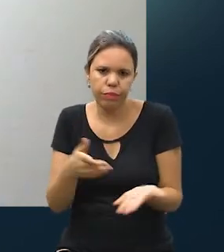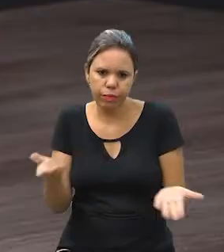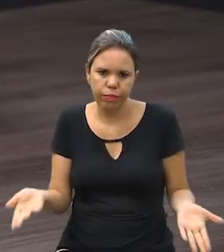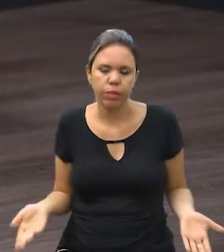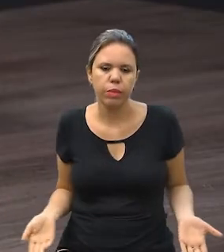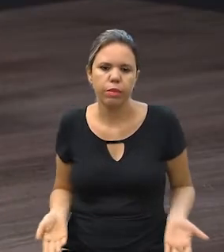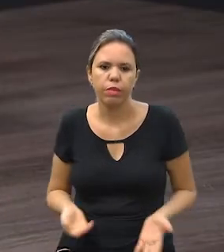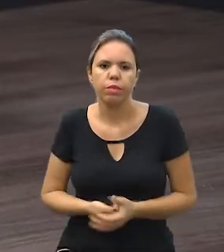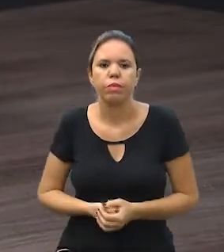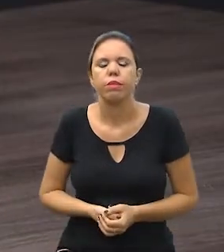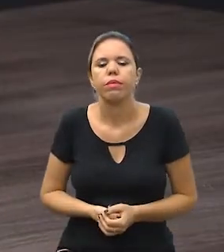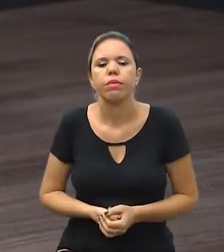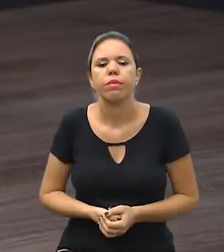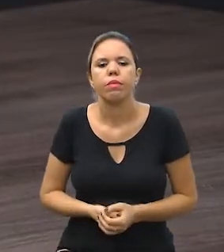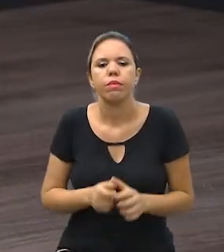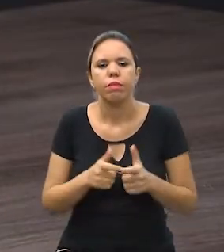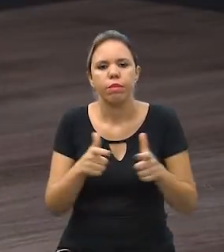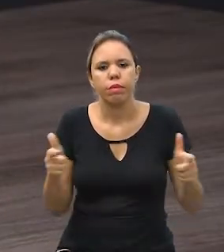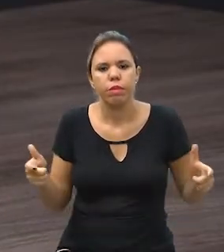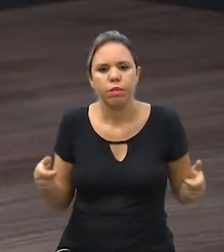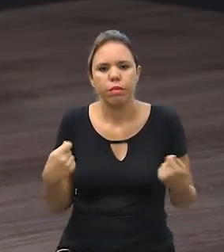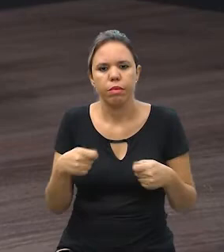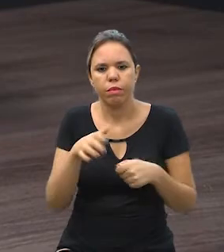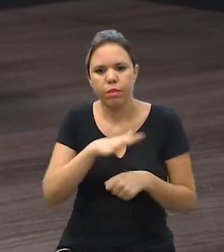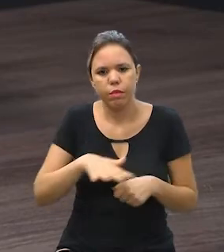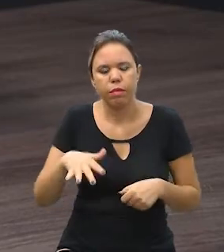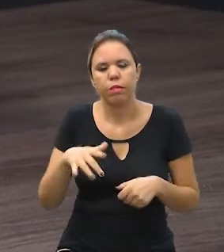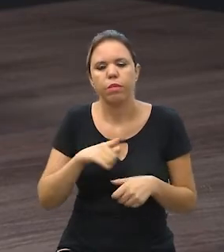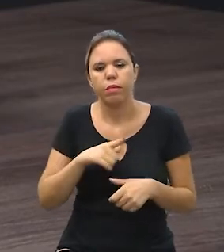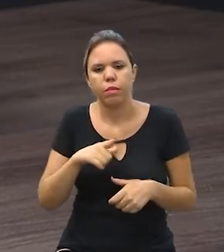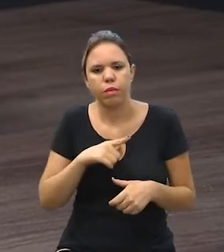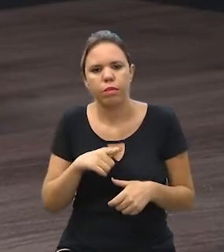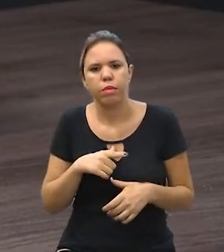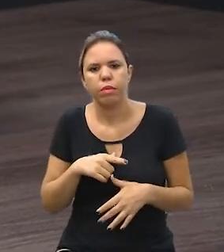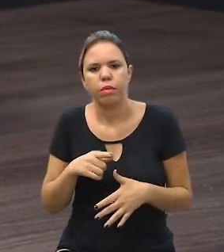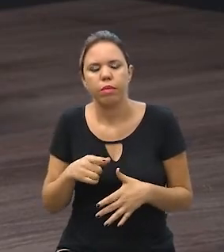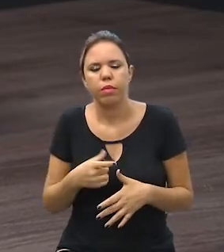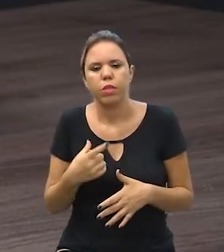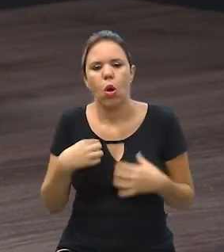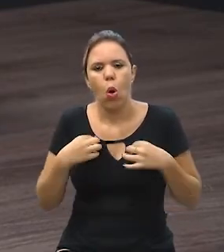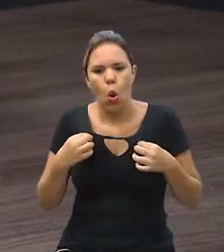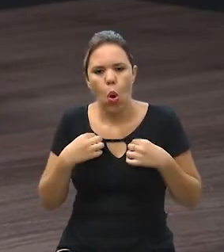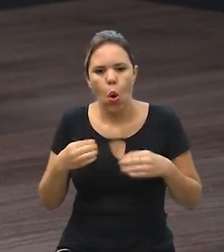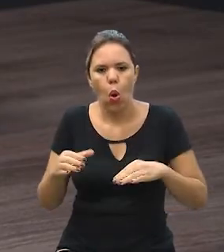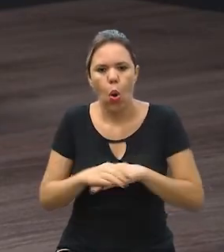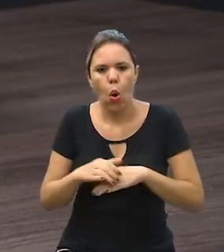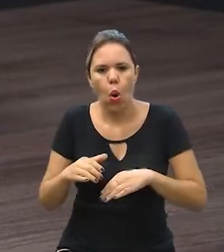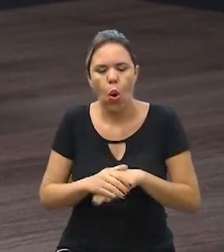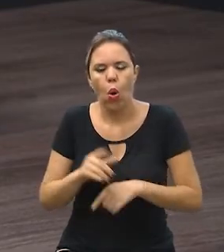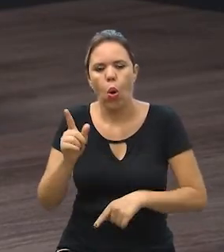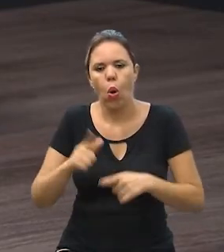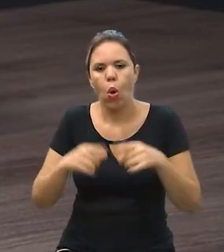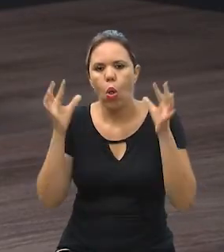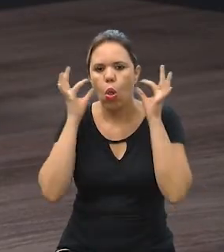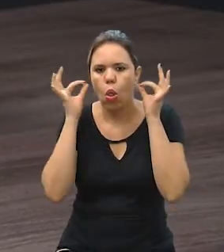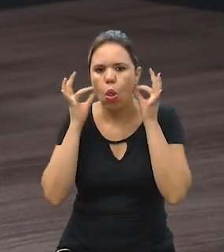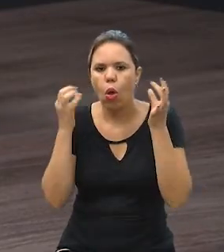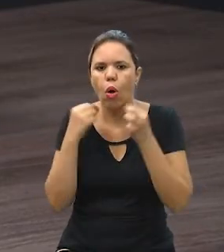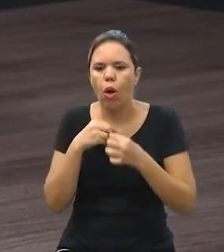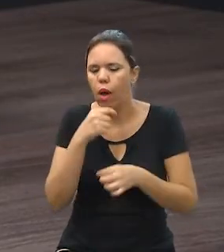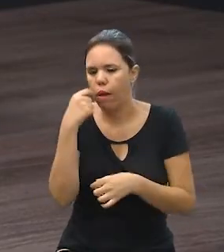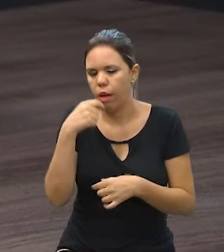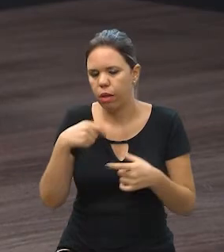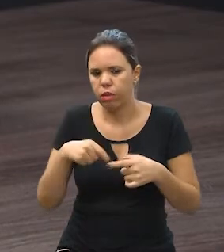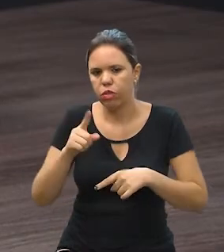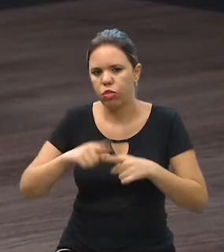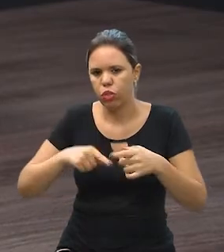sim. Olha só, e as maiores demandas no mercado são vestuário, calçados e acessórios, alimentos